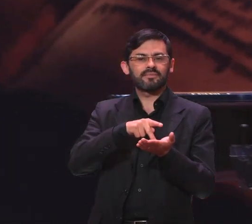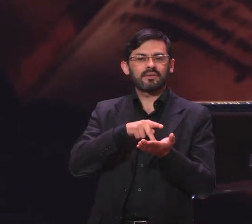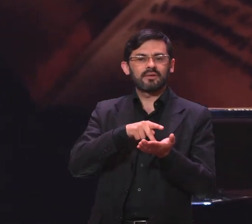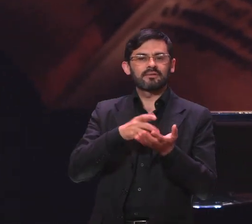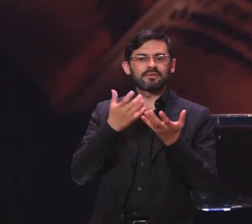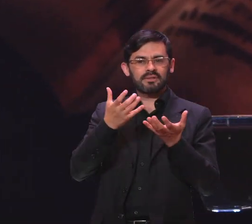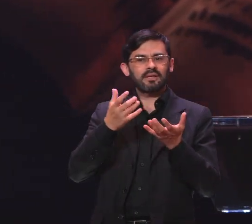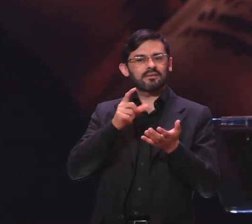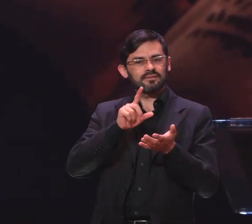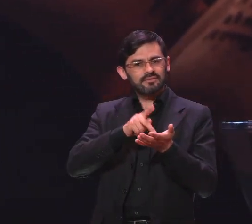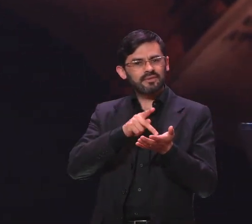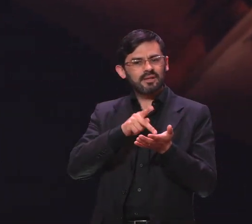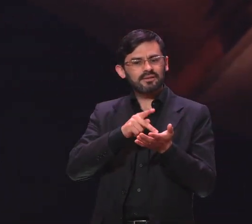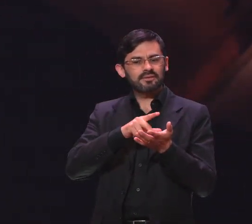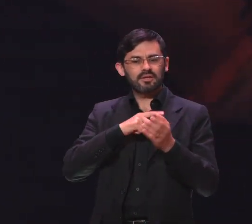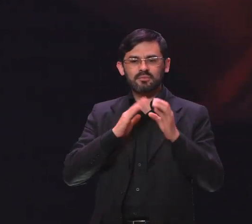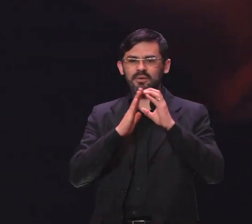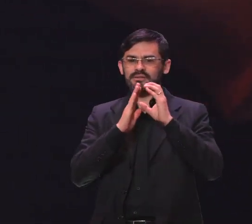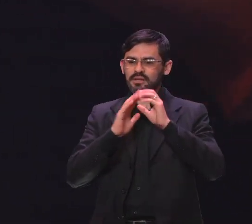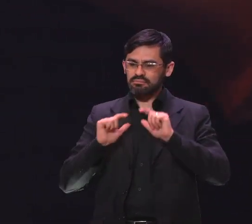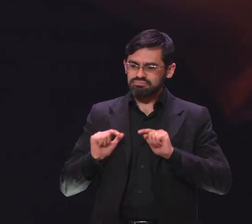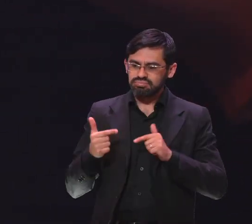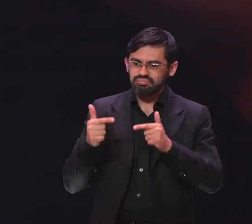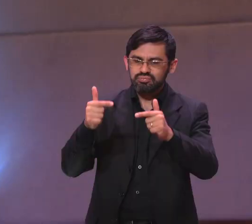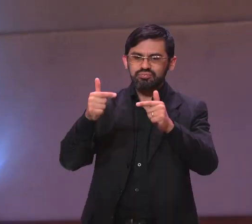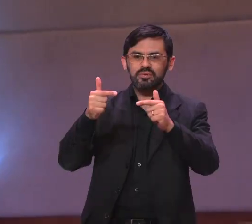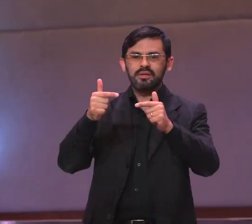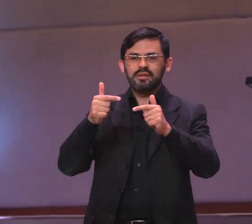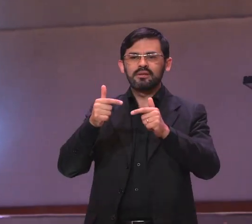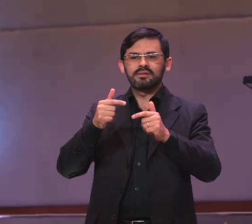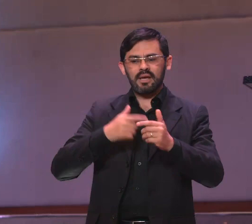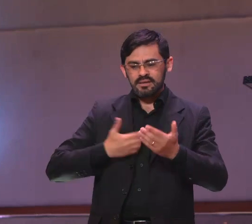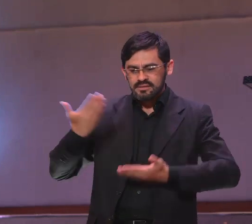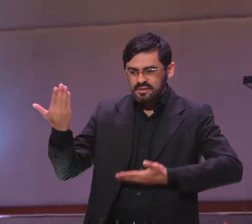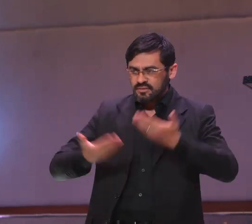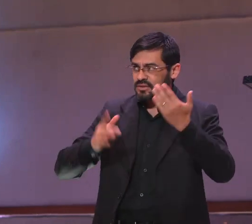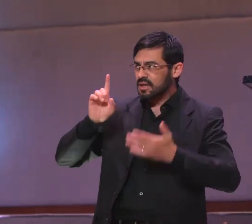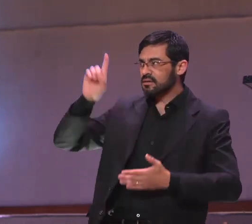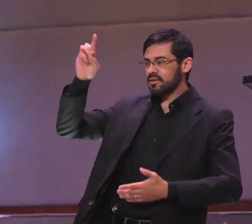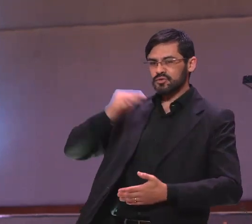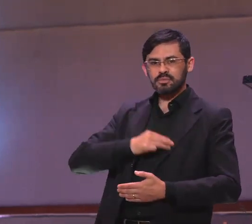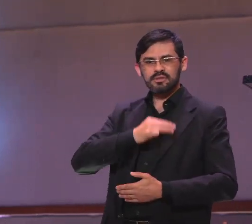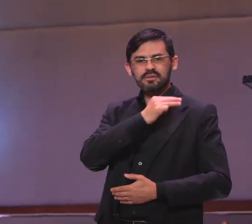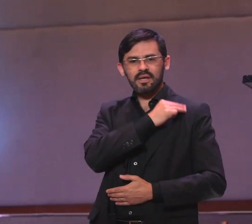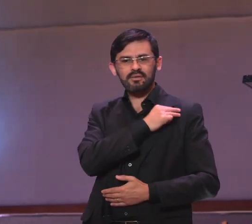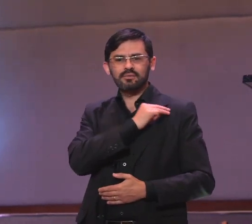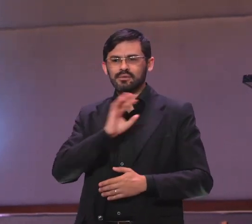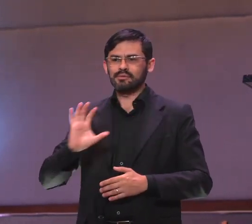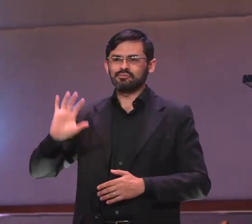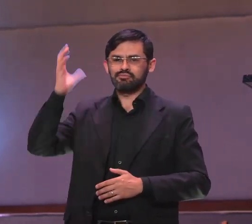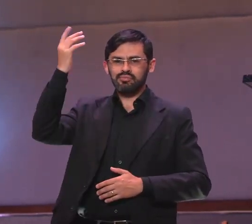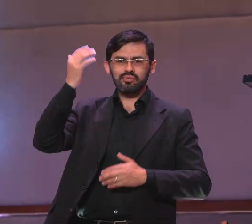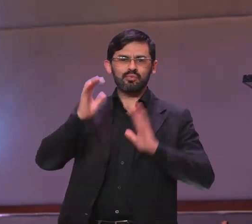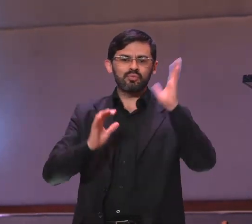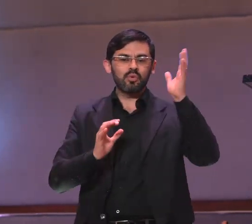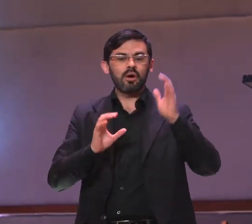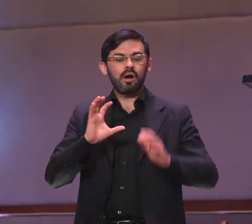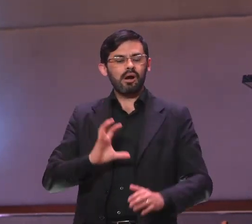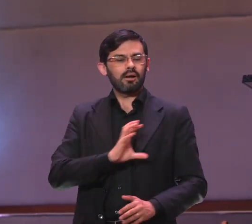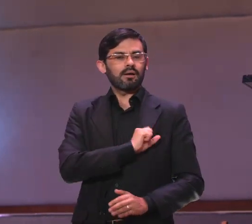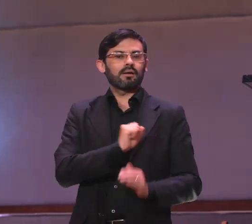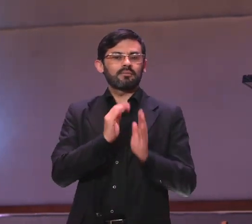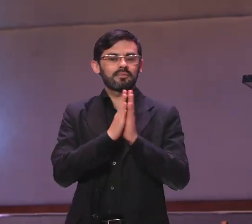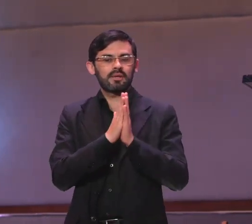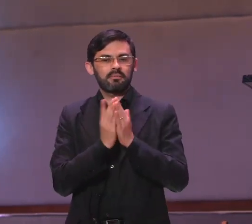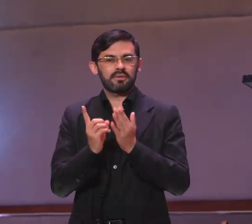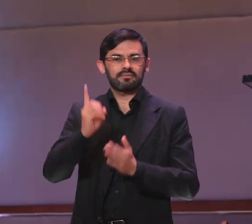uma célula que dá certo? Você quer servir a Deus no ministério e ver as coisas acontecendo? Ame a palavra